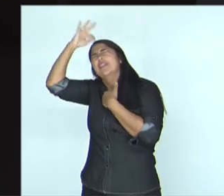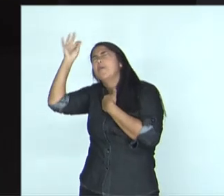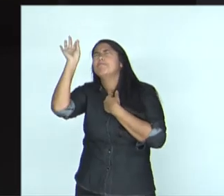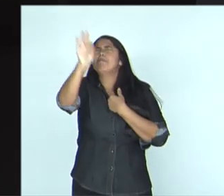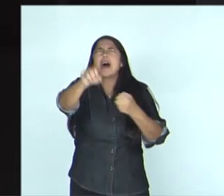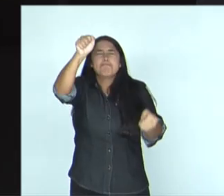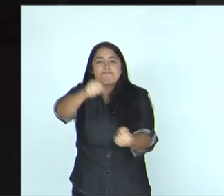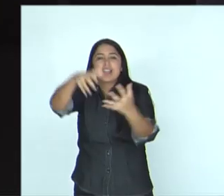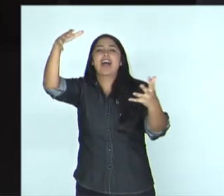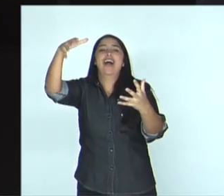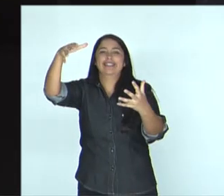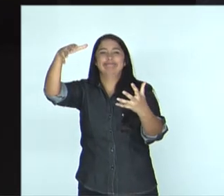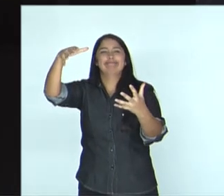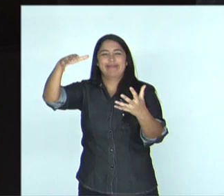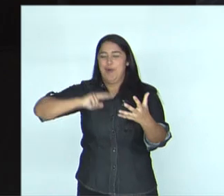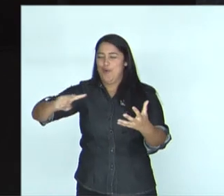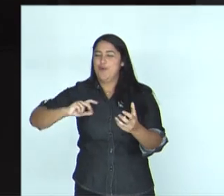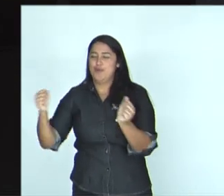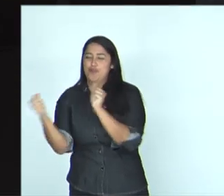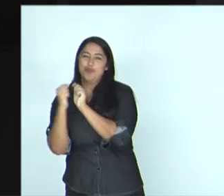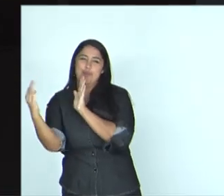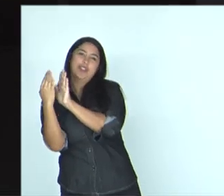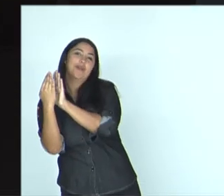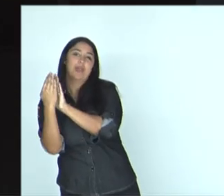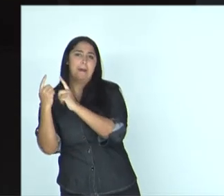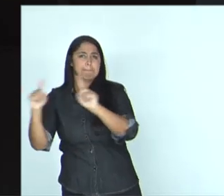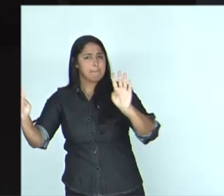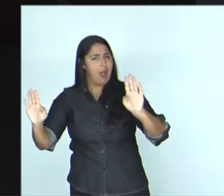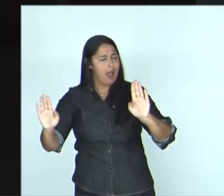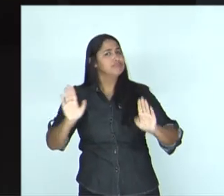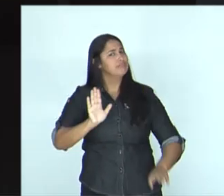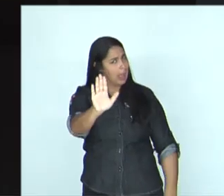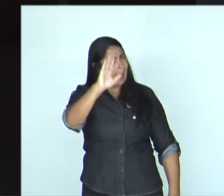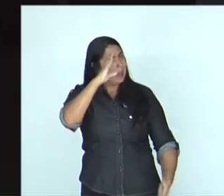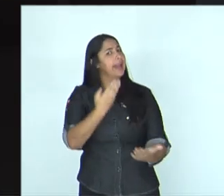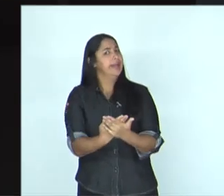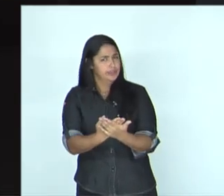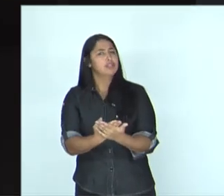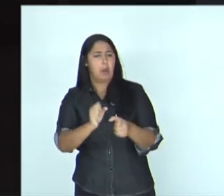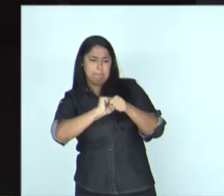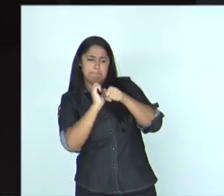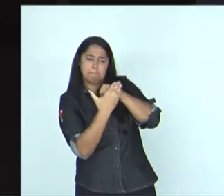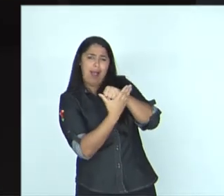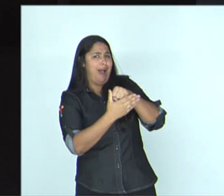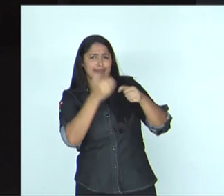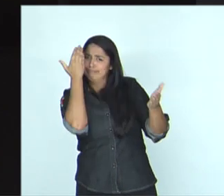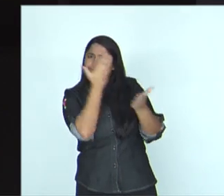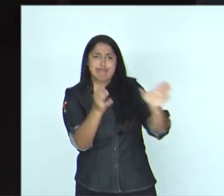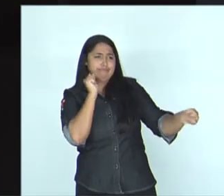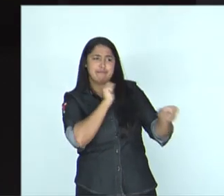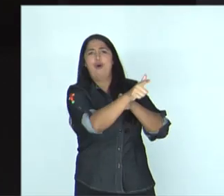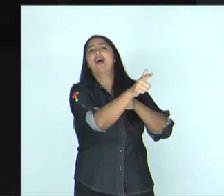do nosso irmão. Mas a pandemia vai embora, tem prazo de validade e nós vamos